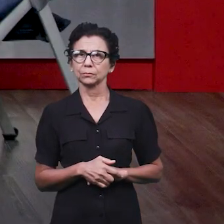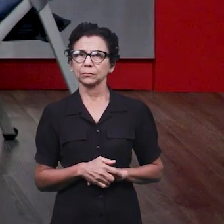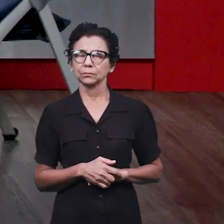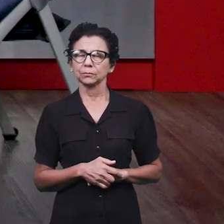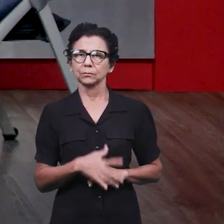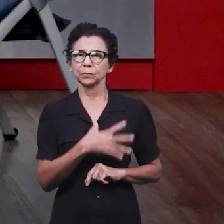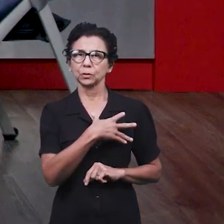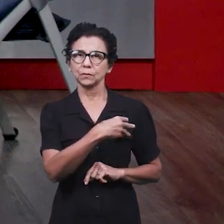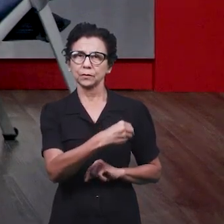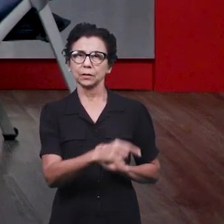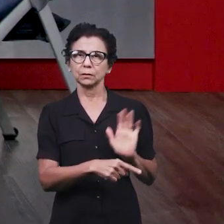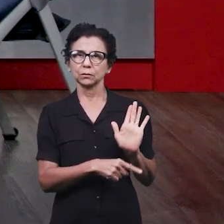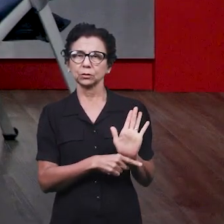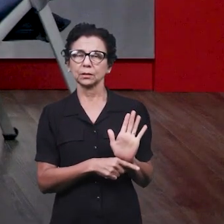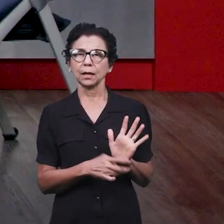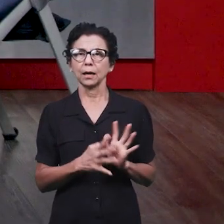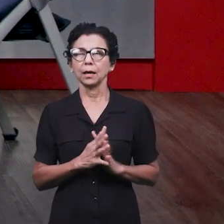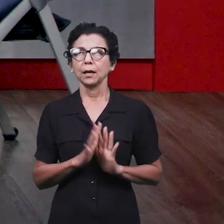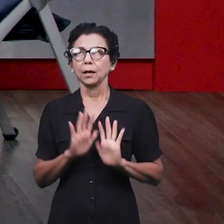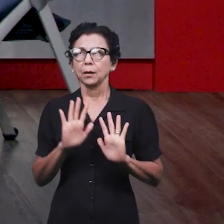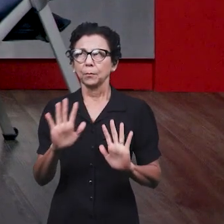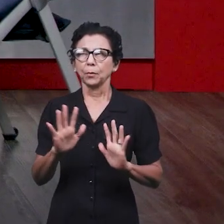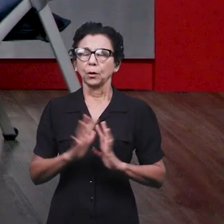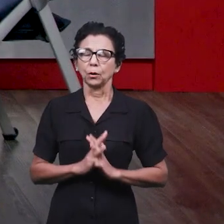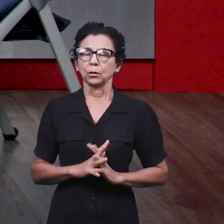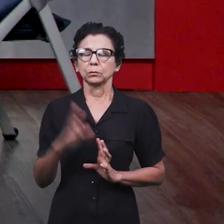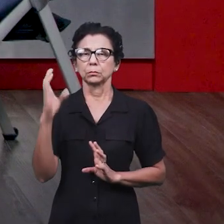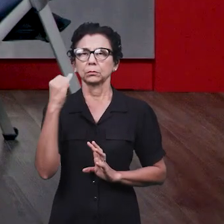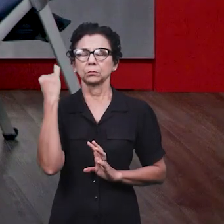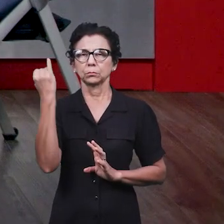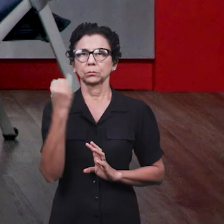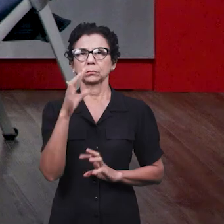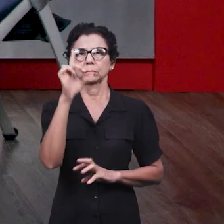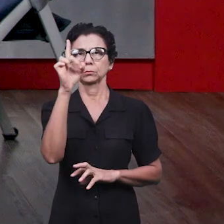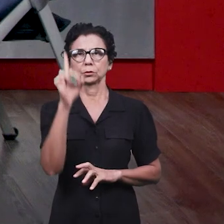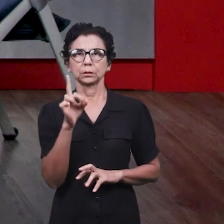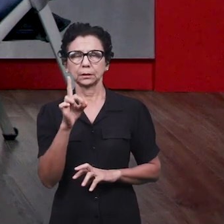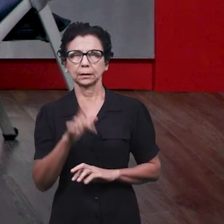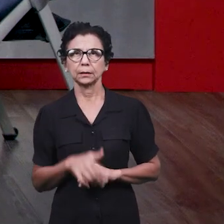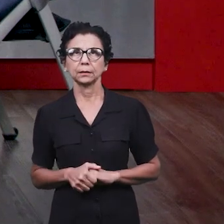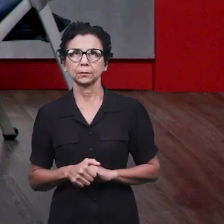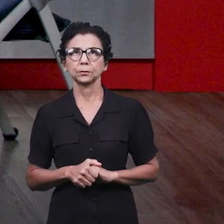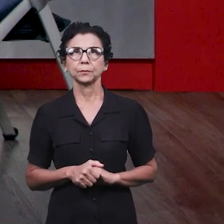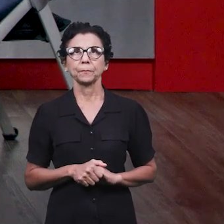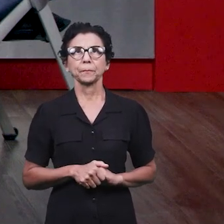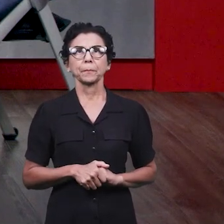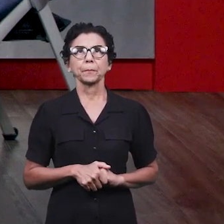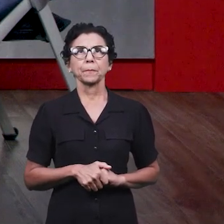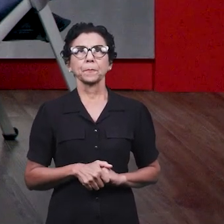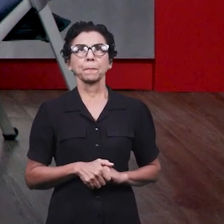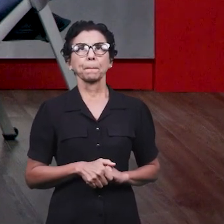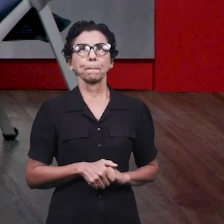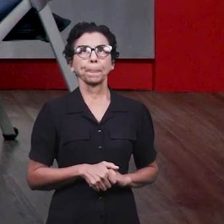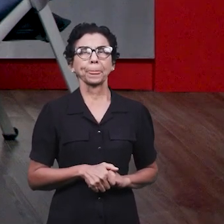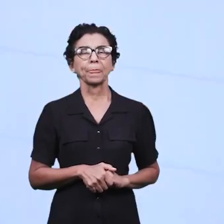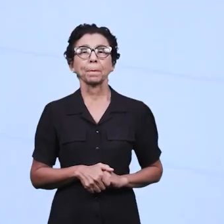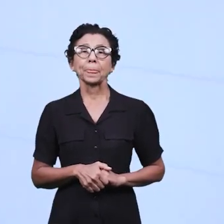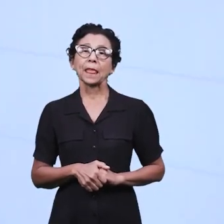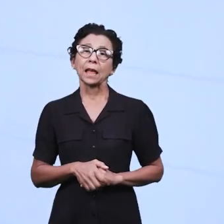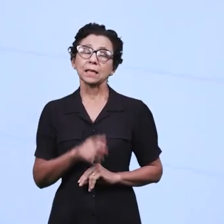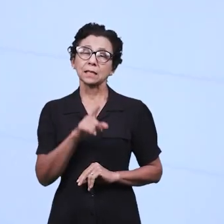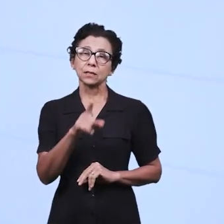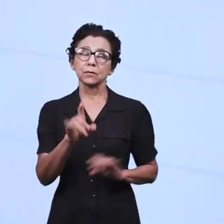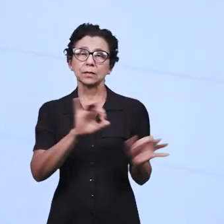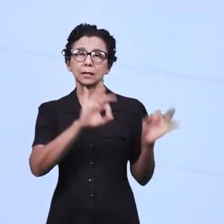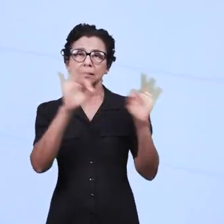Bom, também são muitos direitos, mas vamos começar de um direito super importante, porque às vezes quem está nos assistindo aí faz parte de uma família de baixa